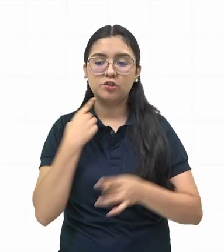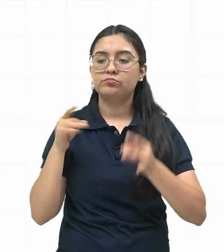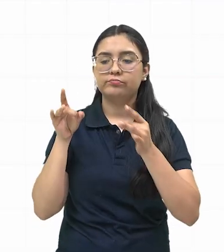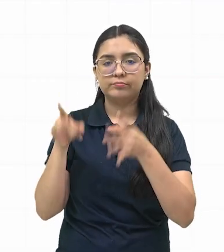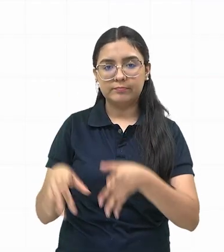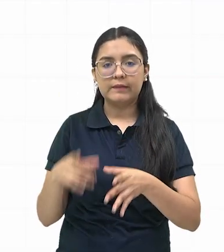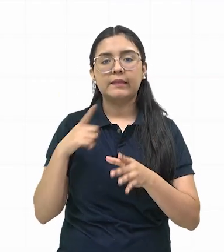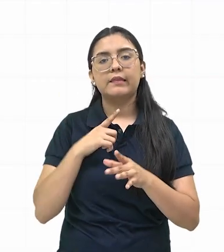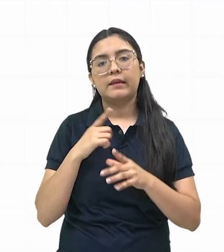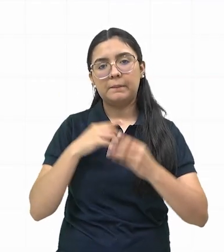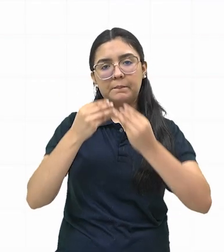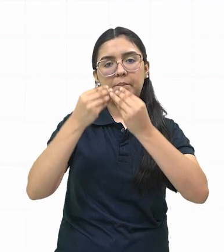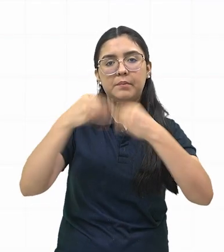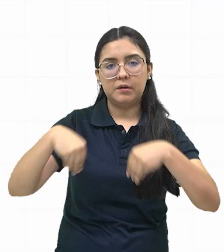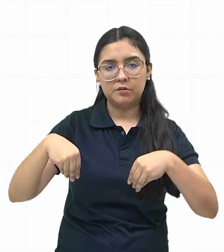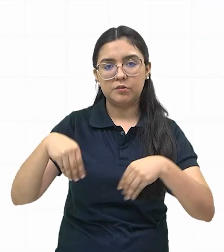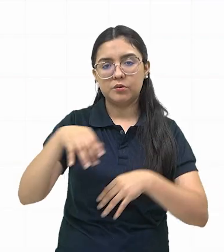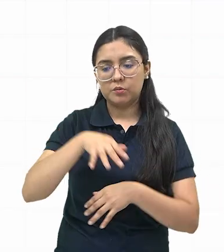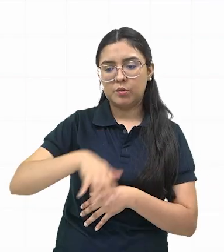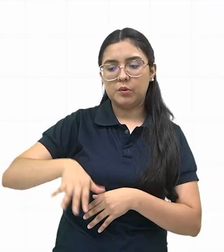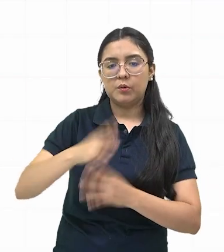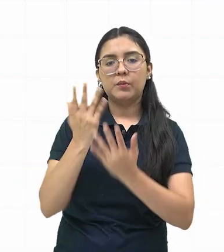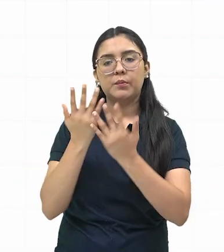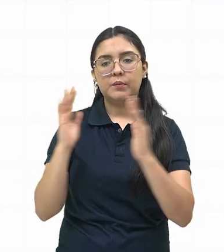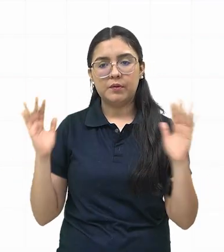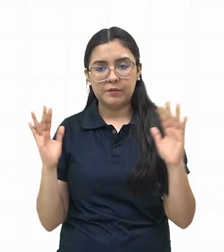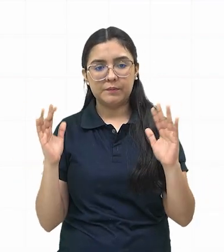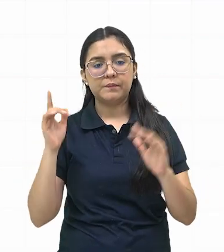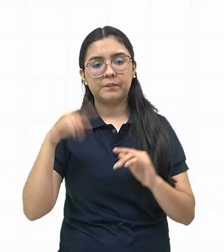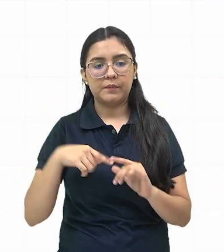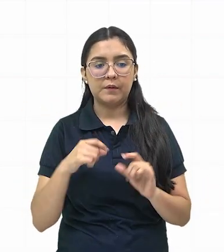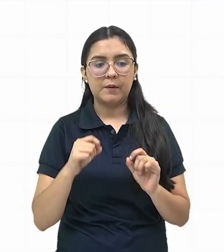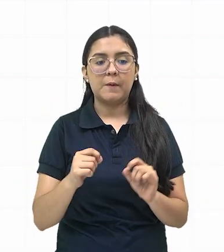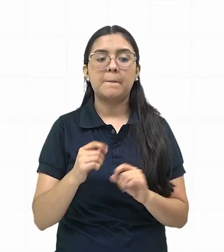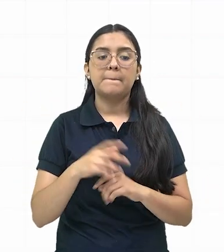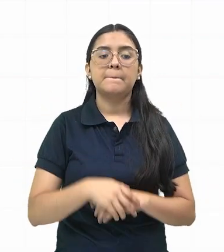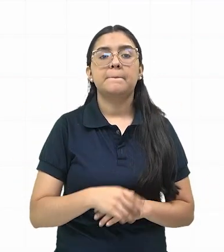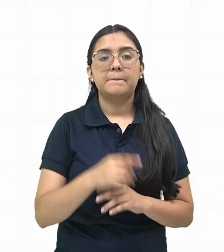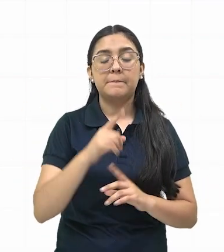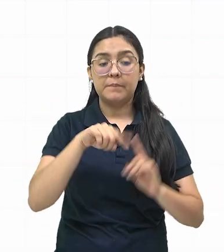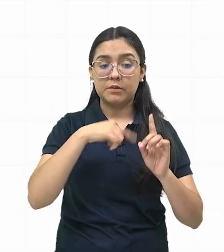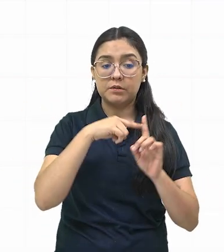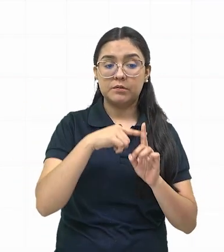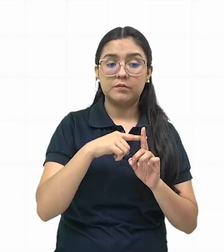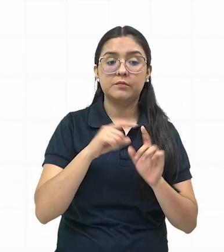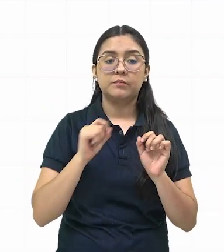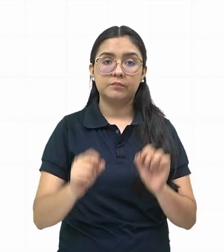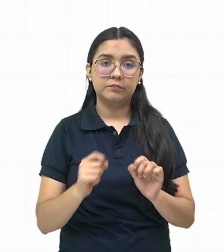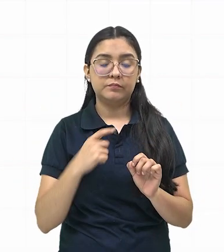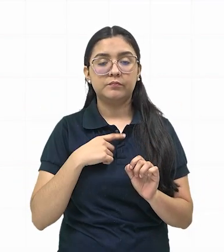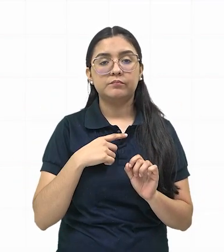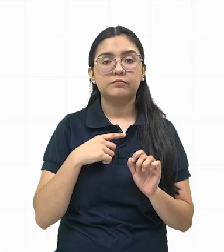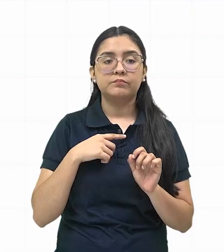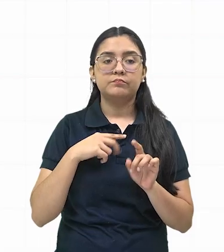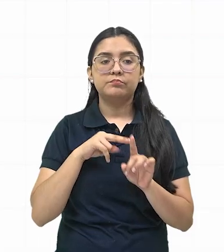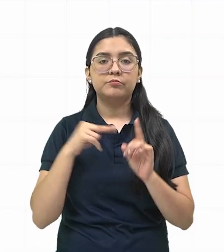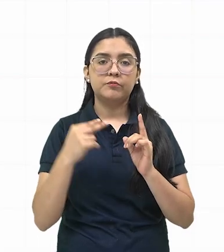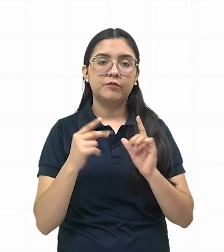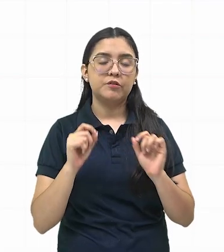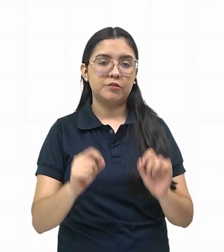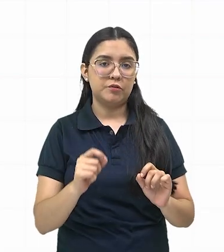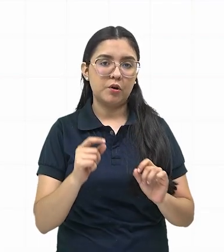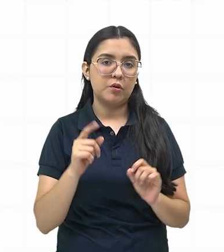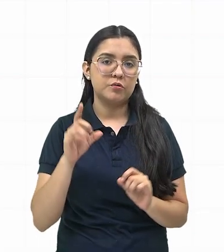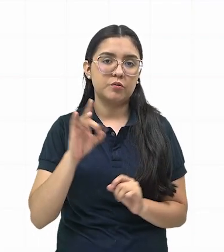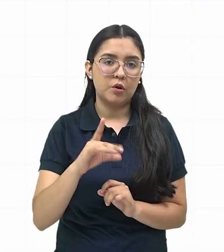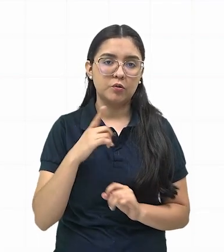obviamente, traz impactos para o meio ambiente. Então, isso daqui é um ponto positivo somente do ponto de vista do mercado, do